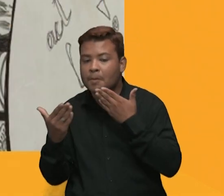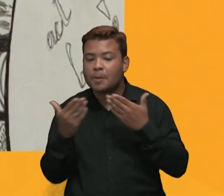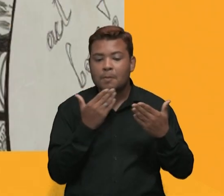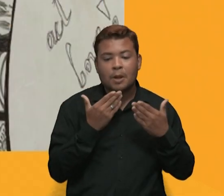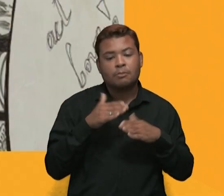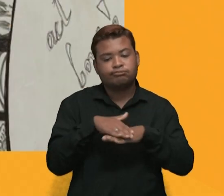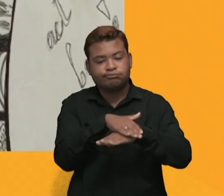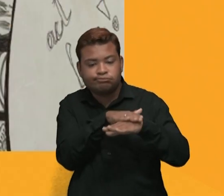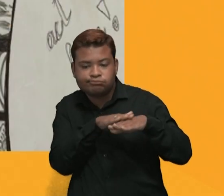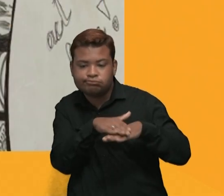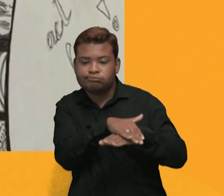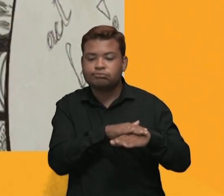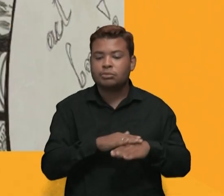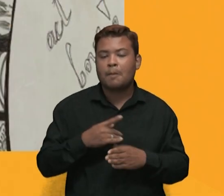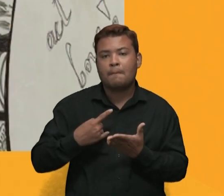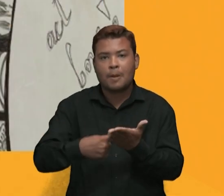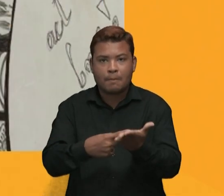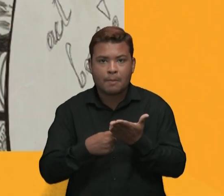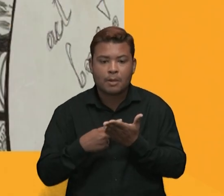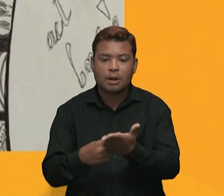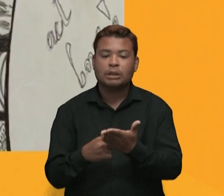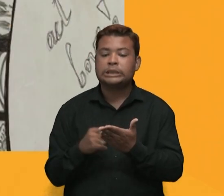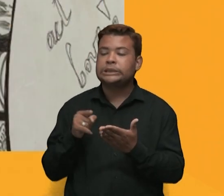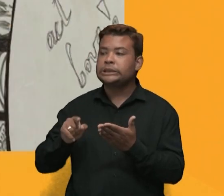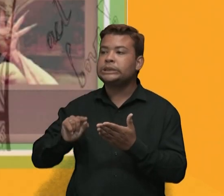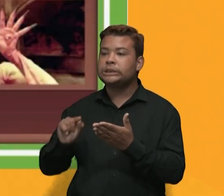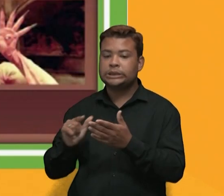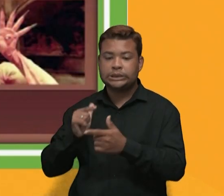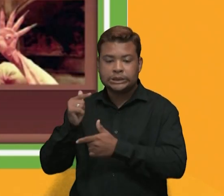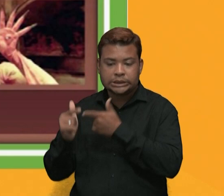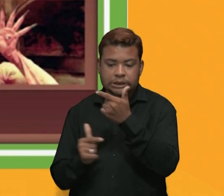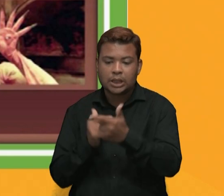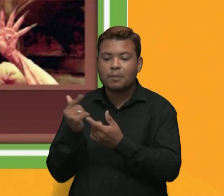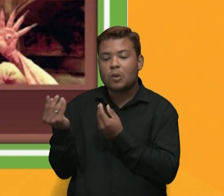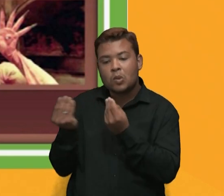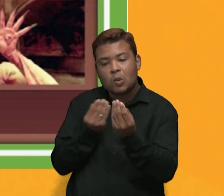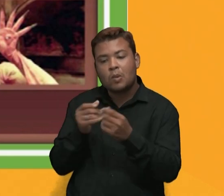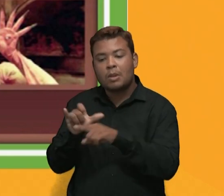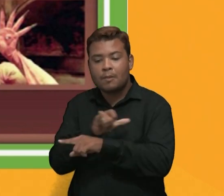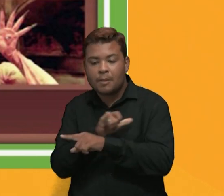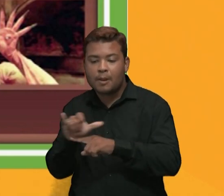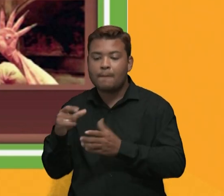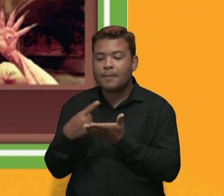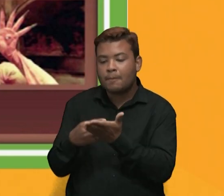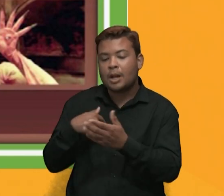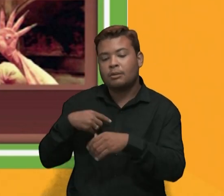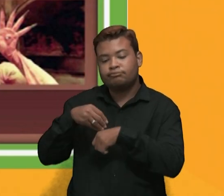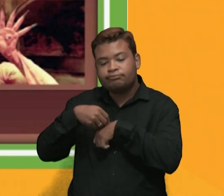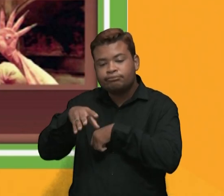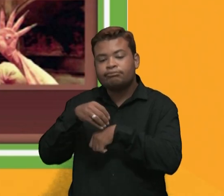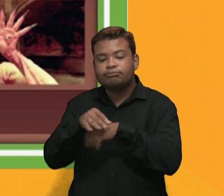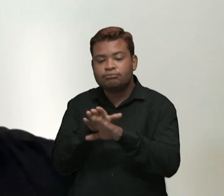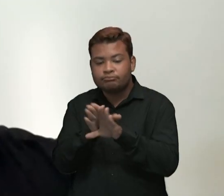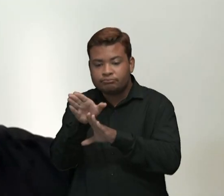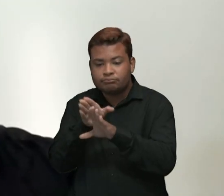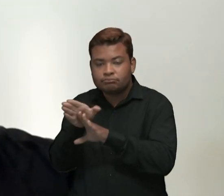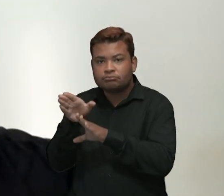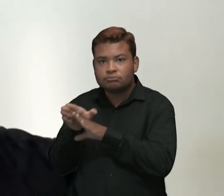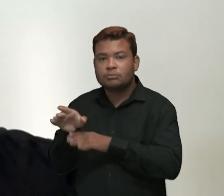foi alinhando esses trabalhos durante as aulas, né? Eu fui orientando e